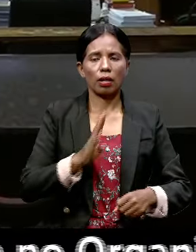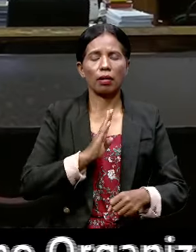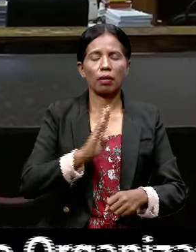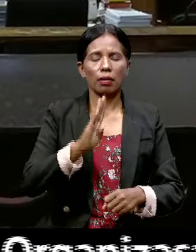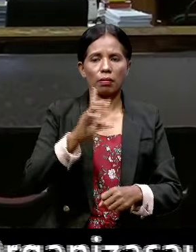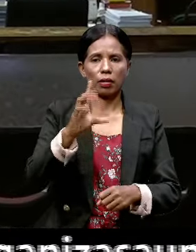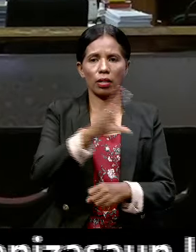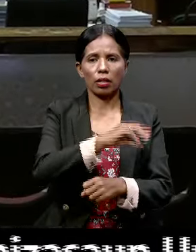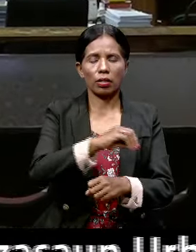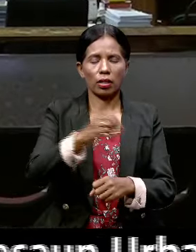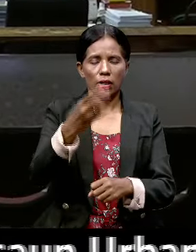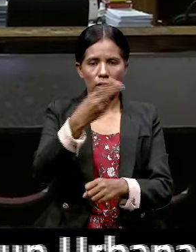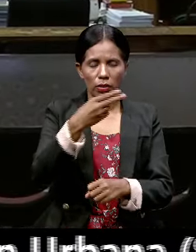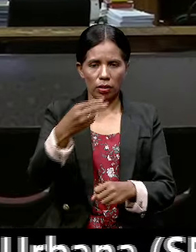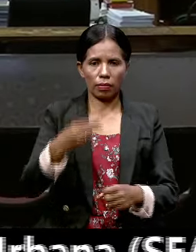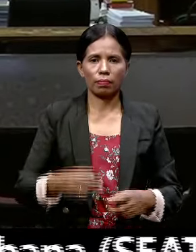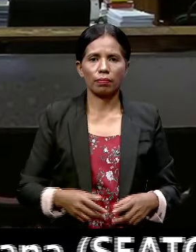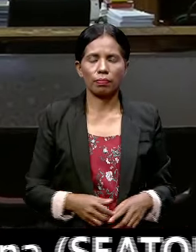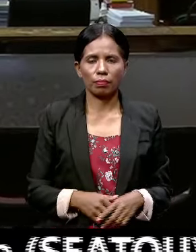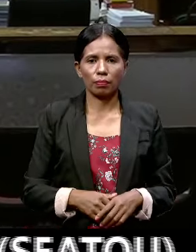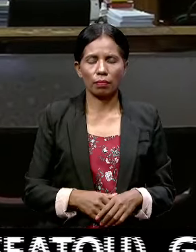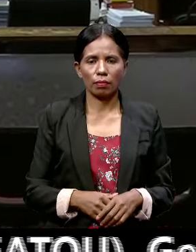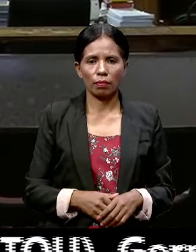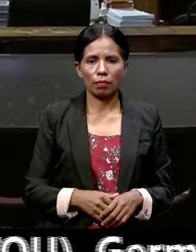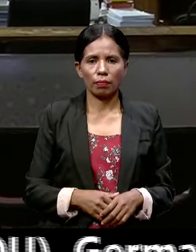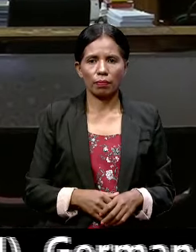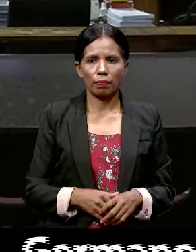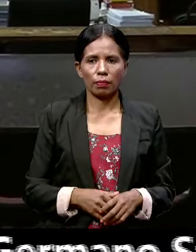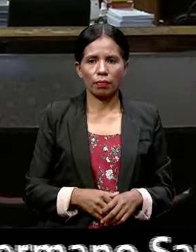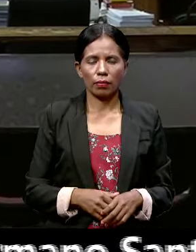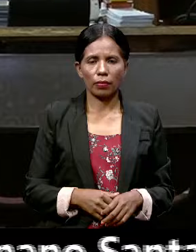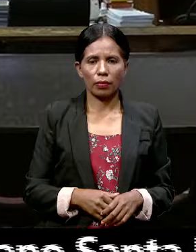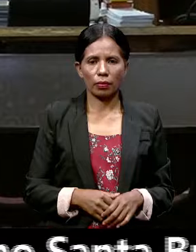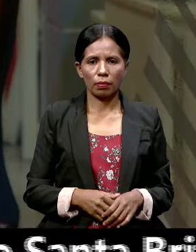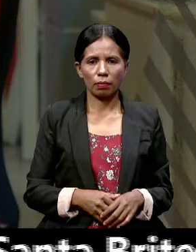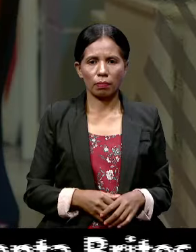Siloam, Jakarta, Indonesia. Romaldo Neves, Jamil Santos, Jemen.